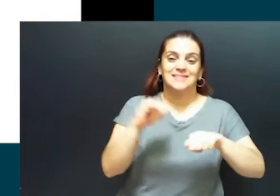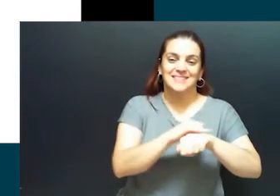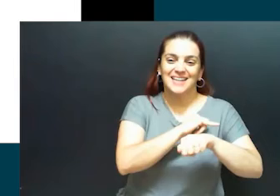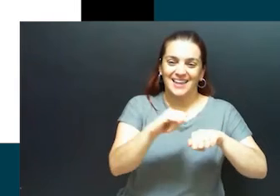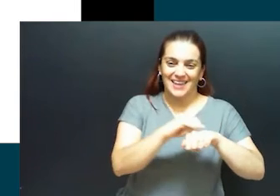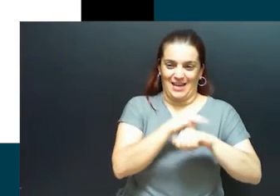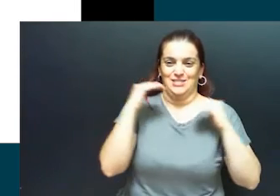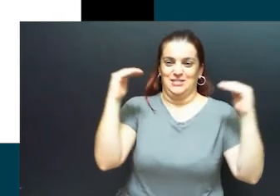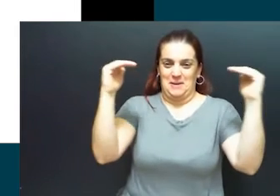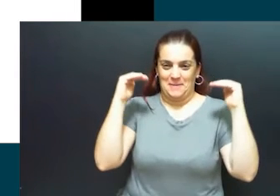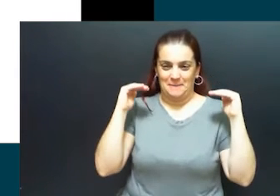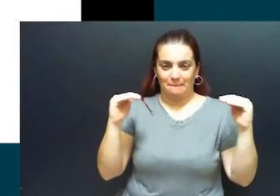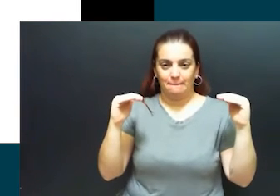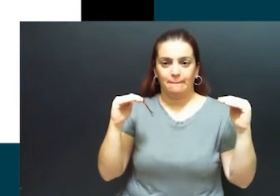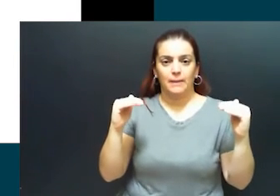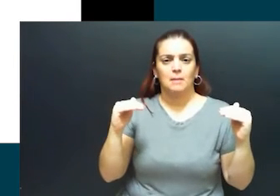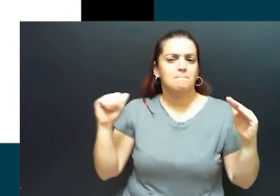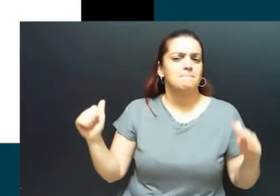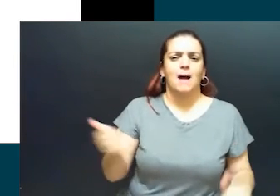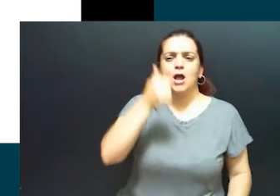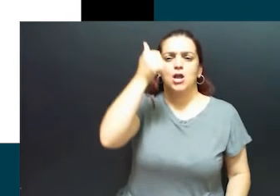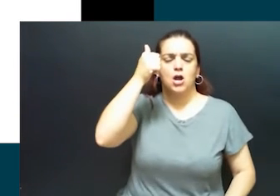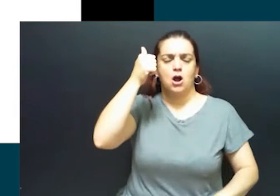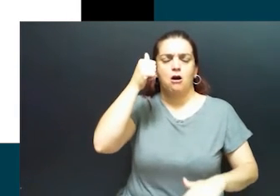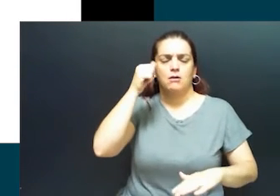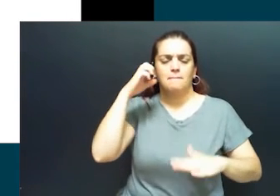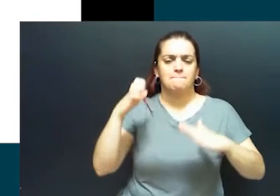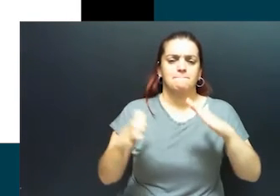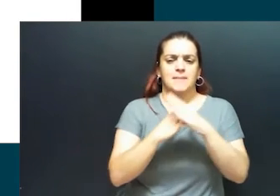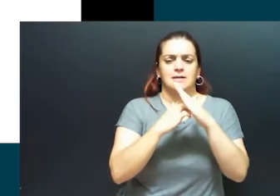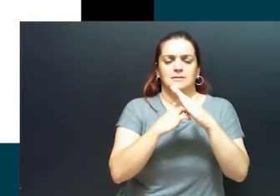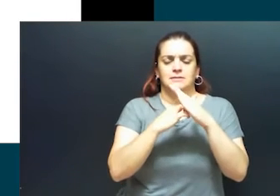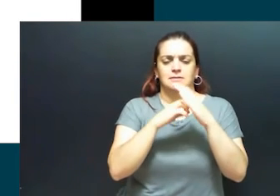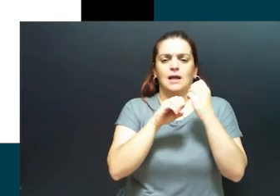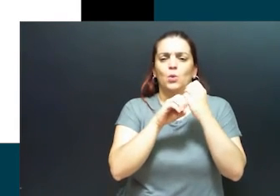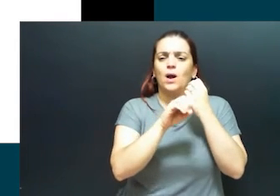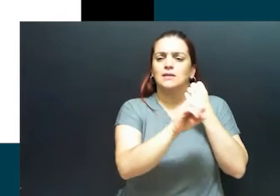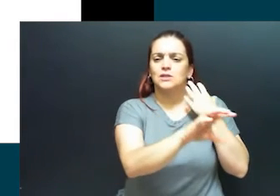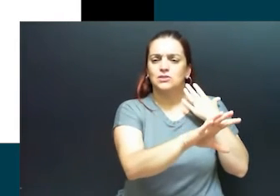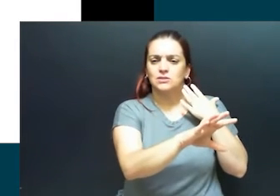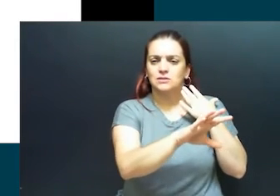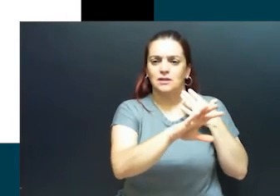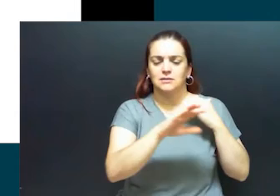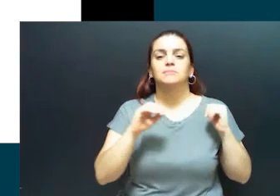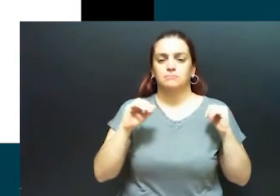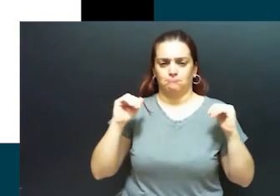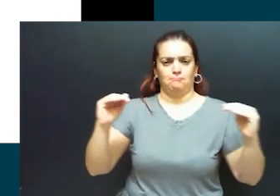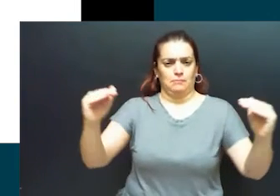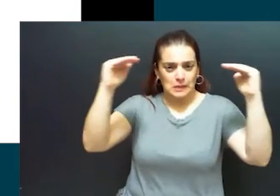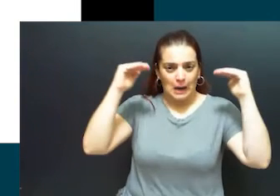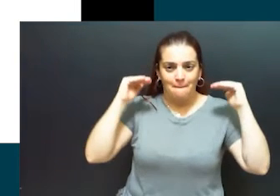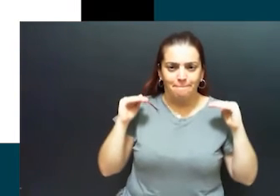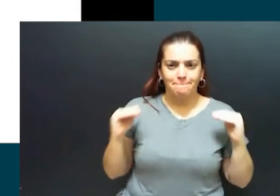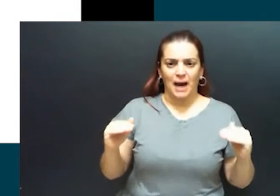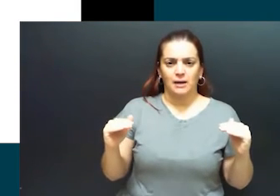então, bom, se tornar a maior empresa de educação à distância do mercado brasileiro. E aí a gente vai descendo níveis de estratégia e a gente vê que,